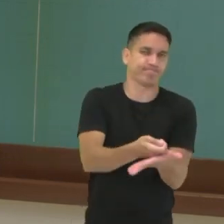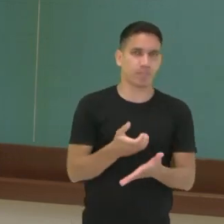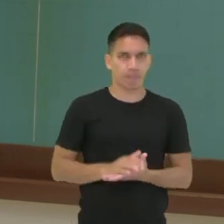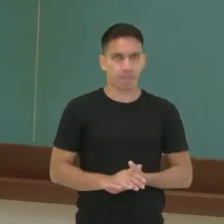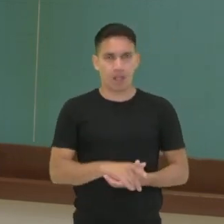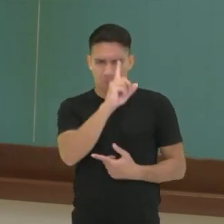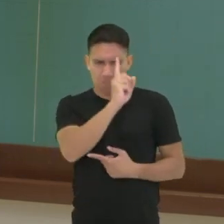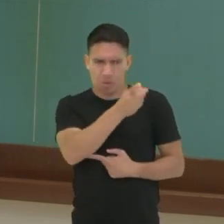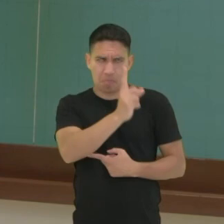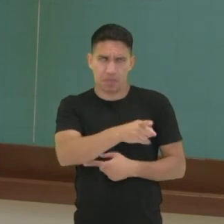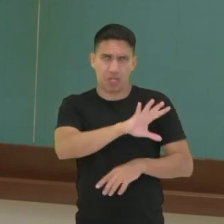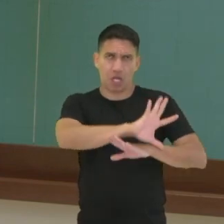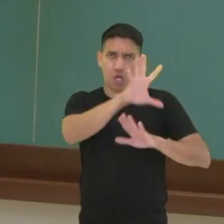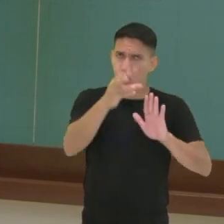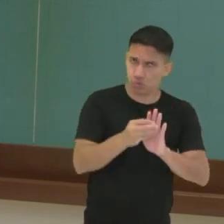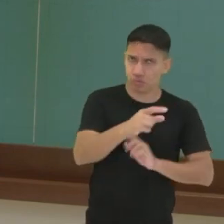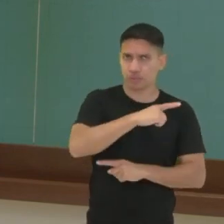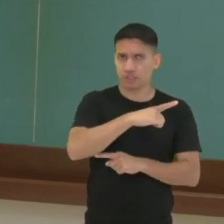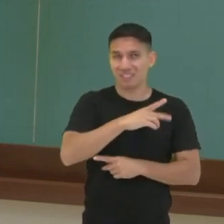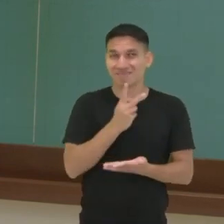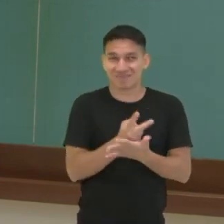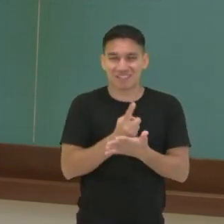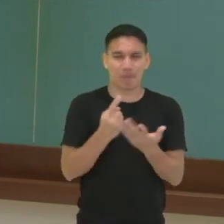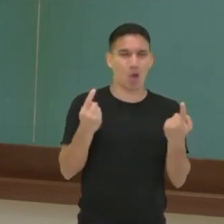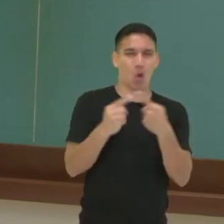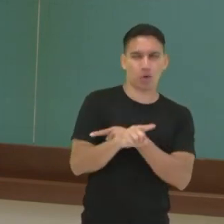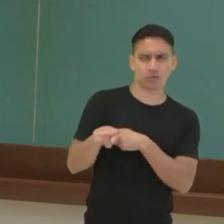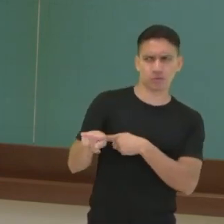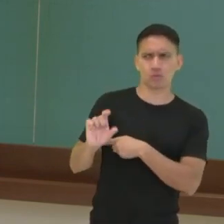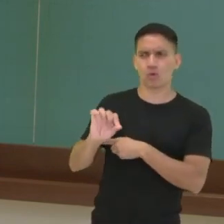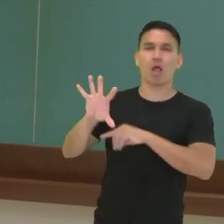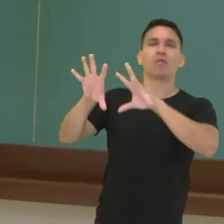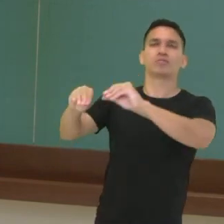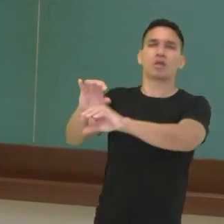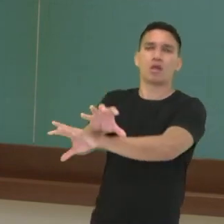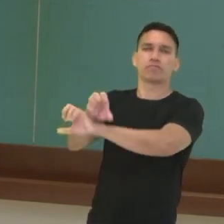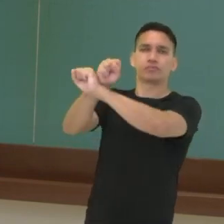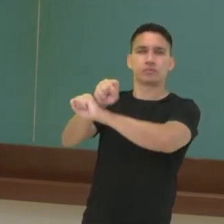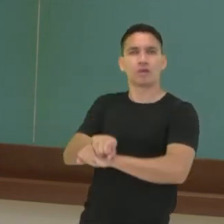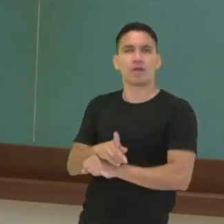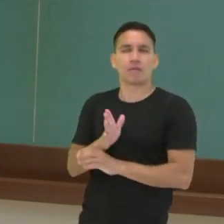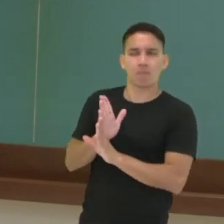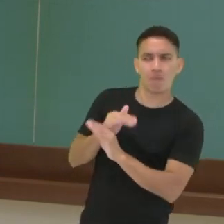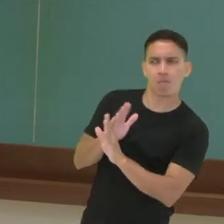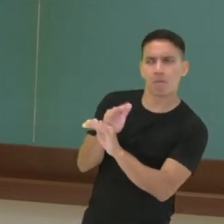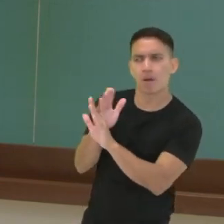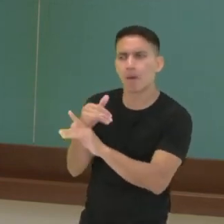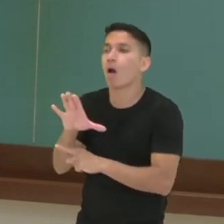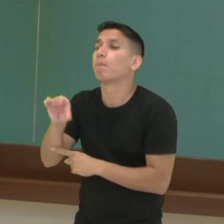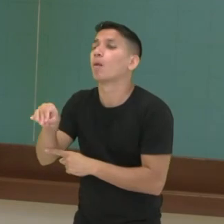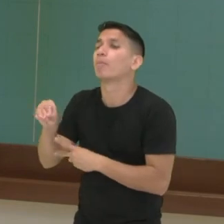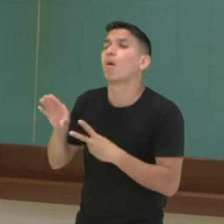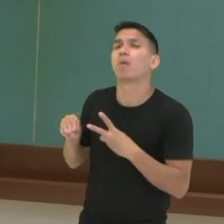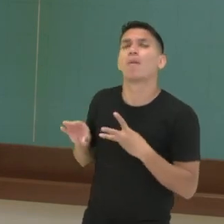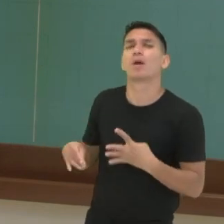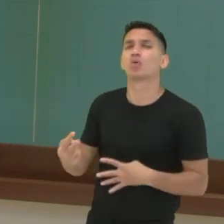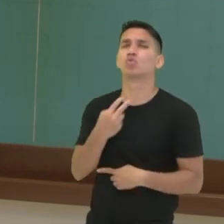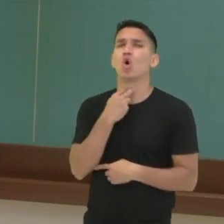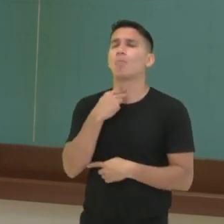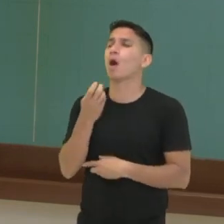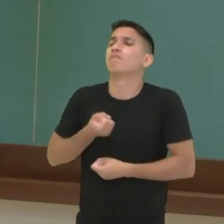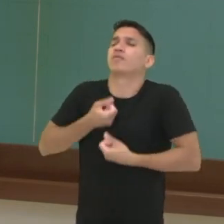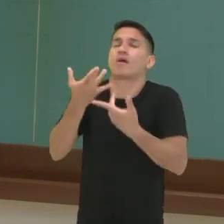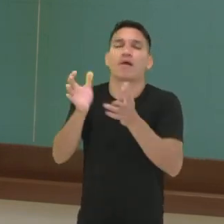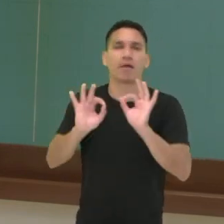governos totalitários, sempre que há oposição, há censura, há perseguição, há silenciamento forçado, há